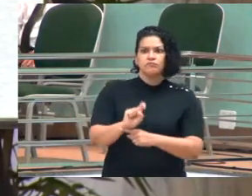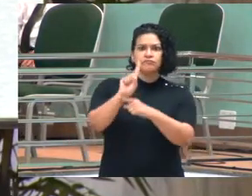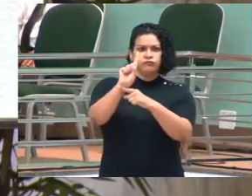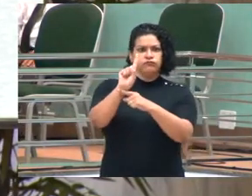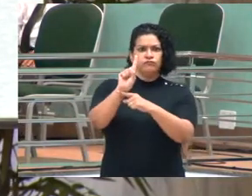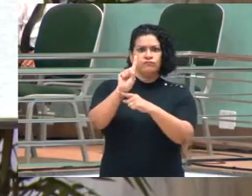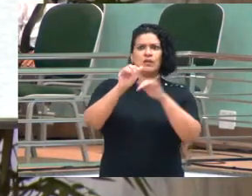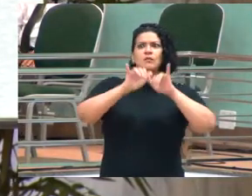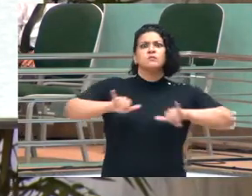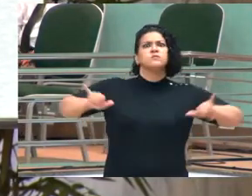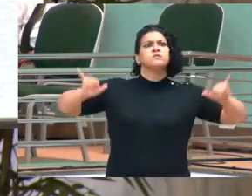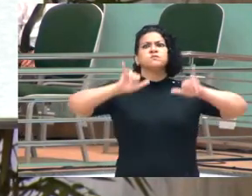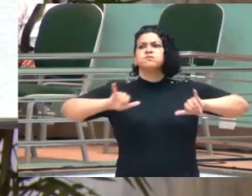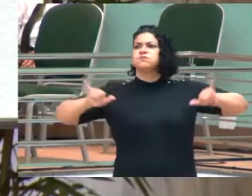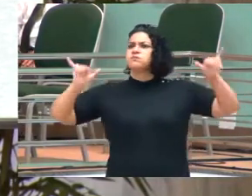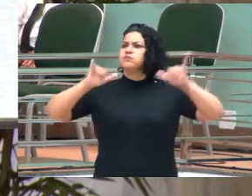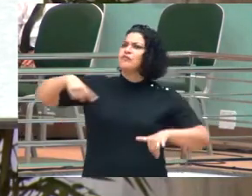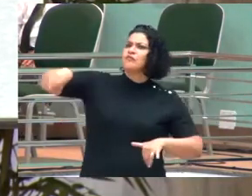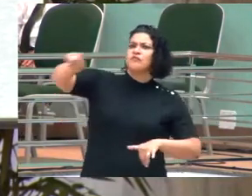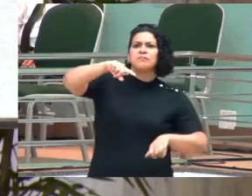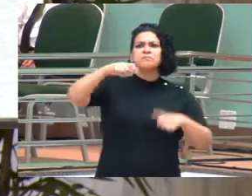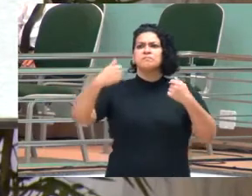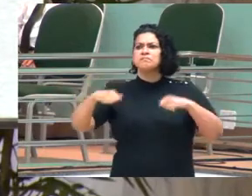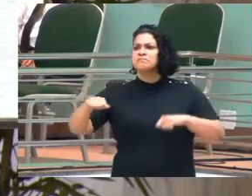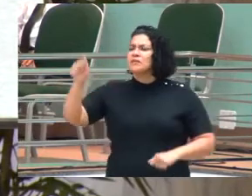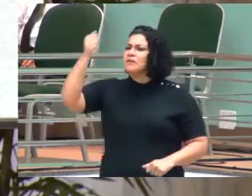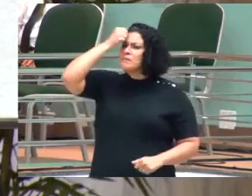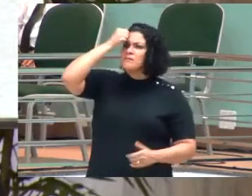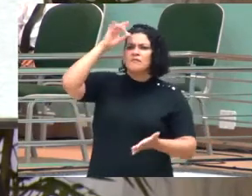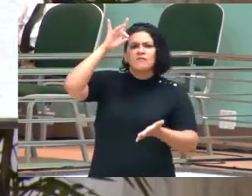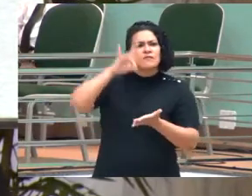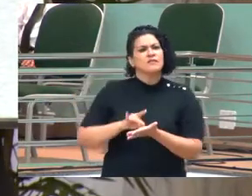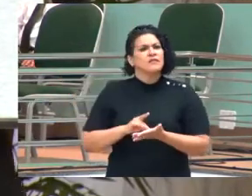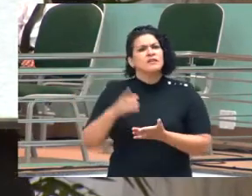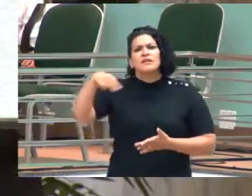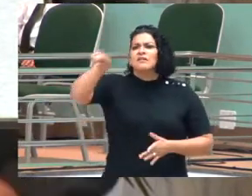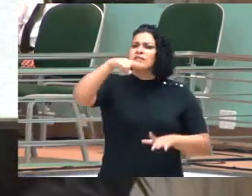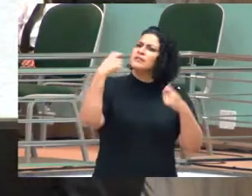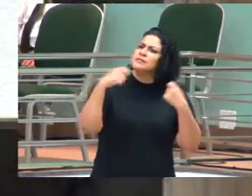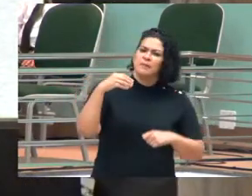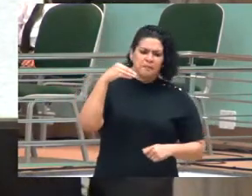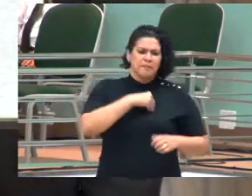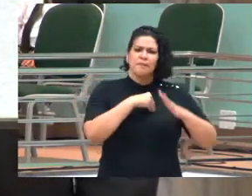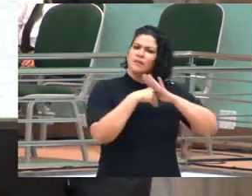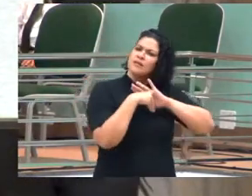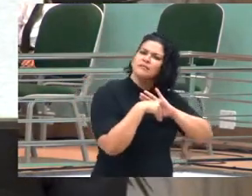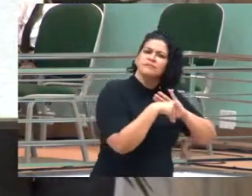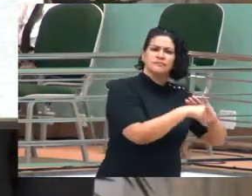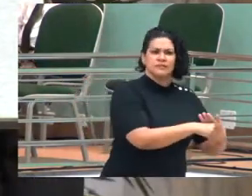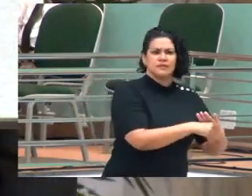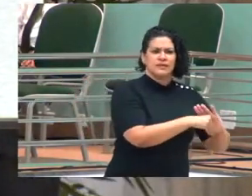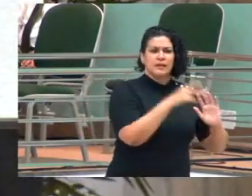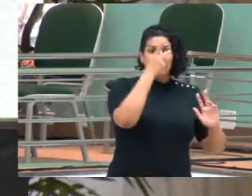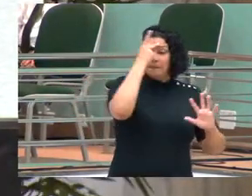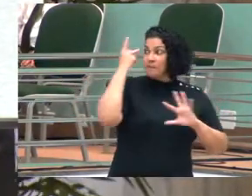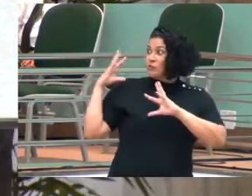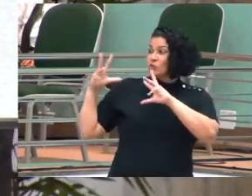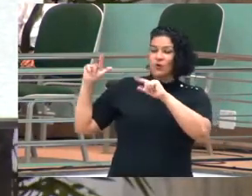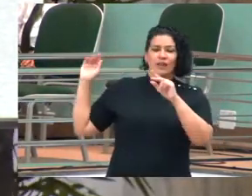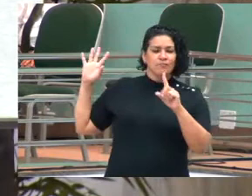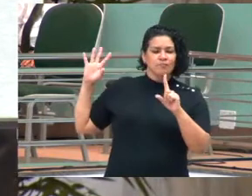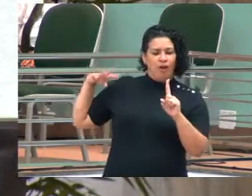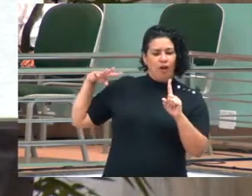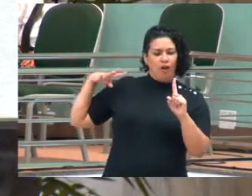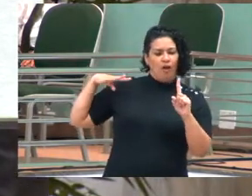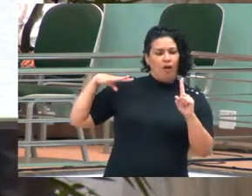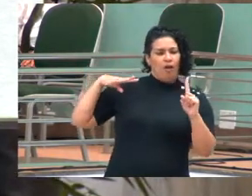batismo de arrependimento para a remissão de pecados. Saíam a ter com ele toda a província da Judéia